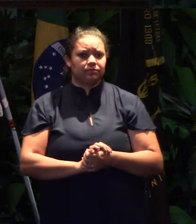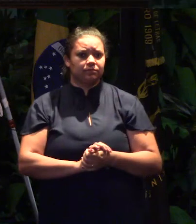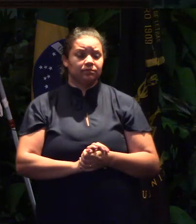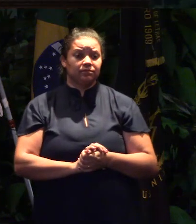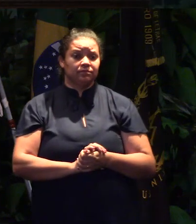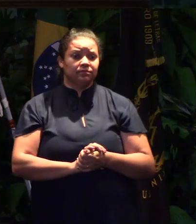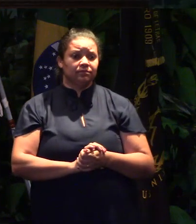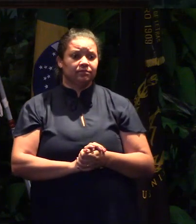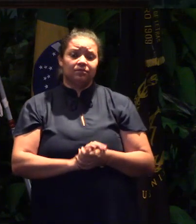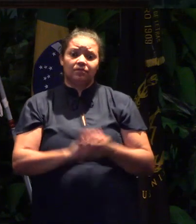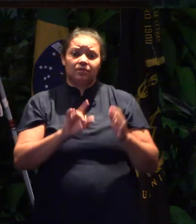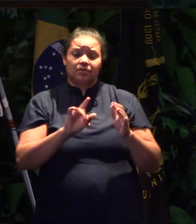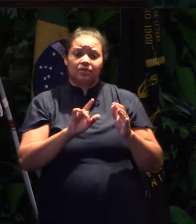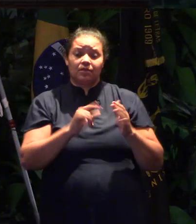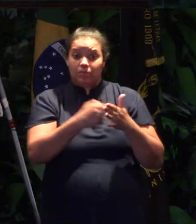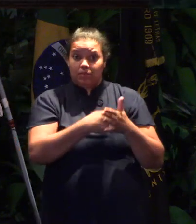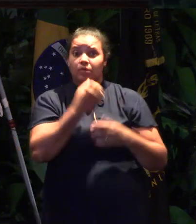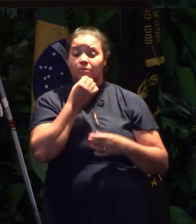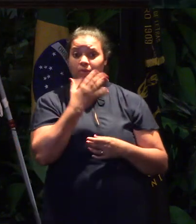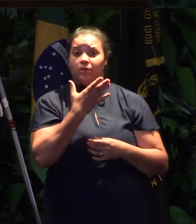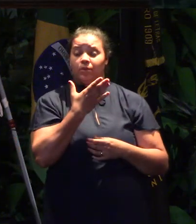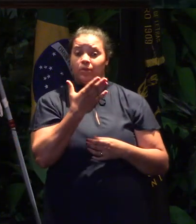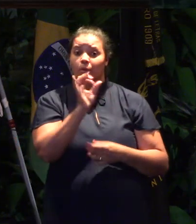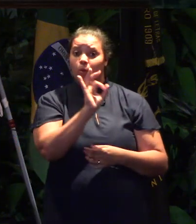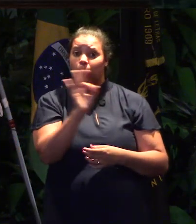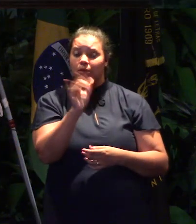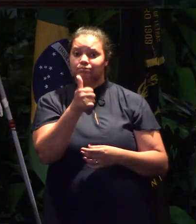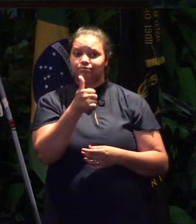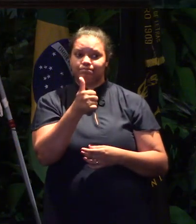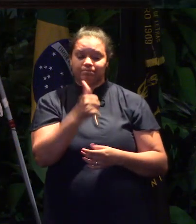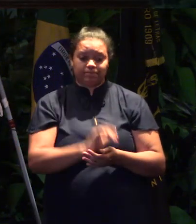Ah, é uma pergunta boa. Essa é uma ótima pergunta, Cris.